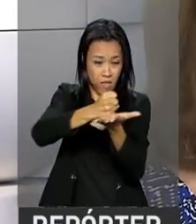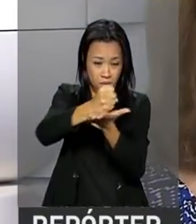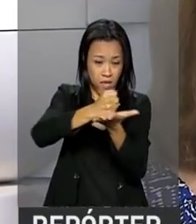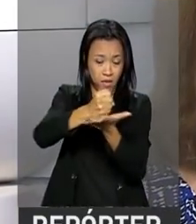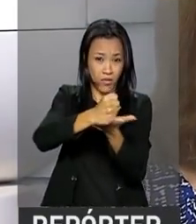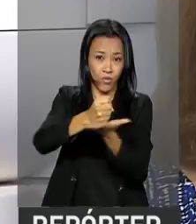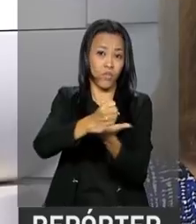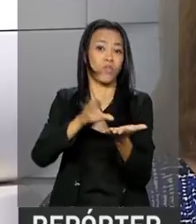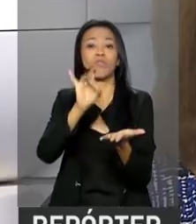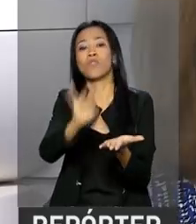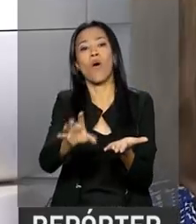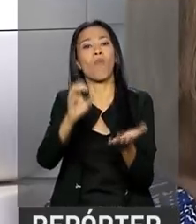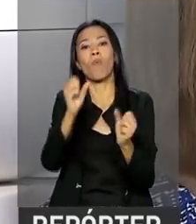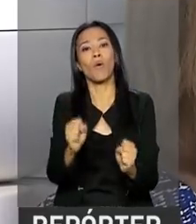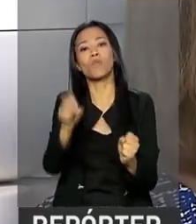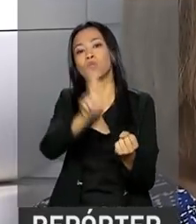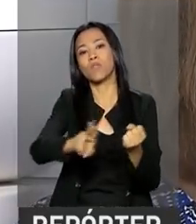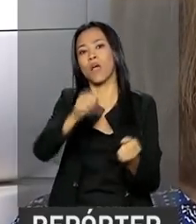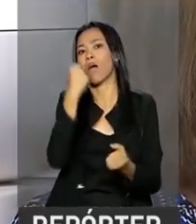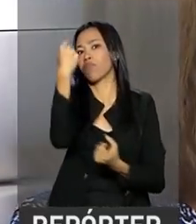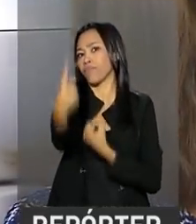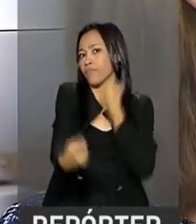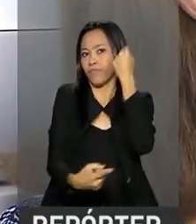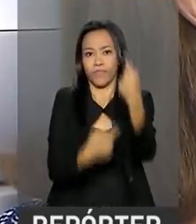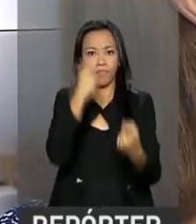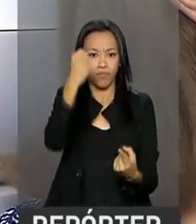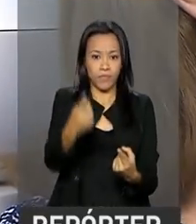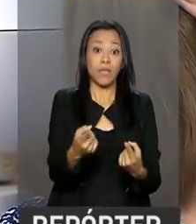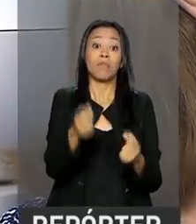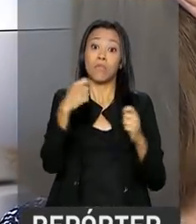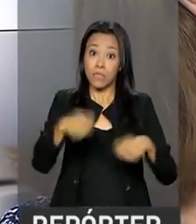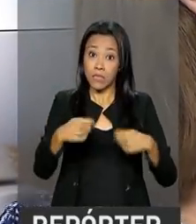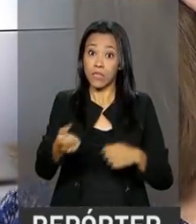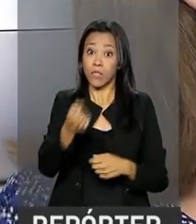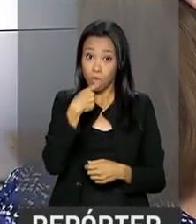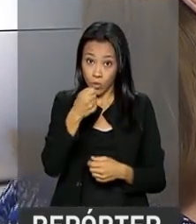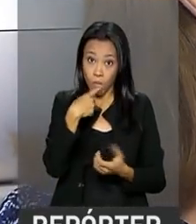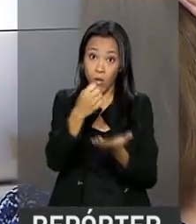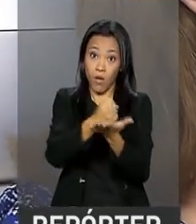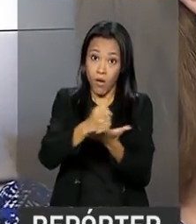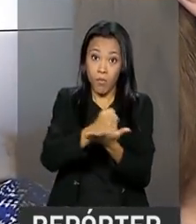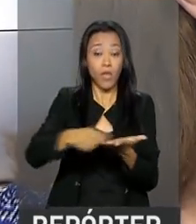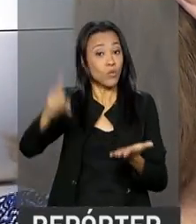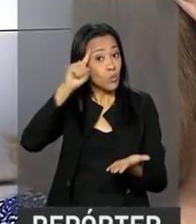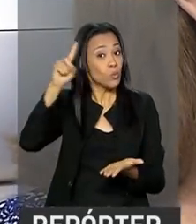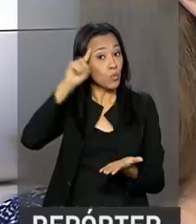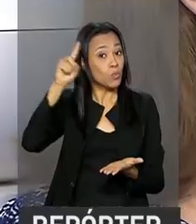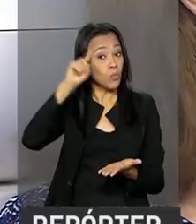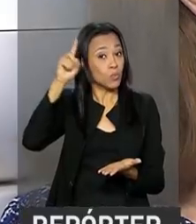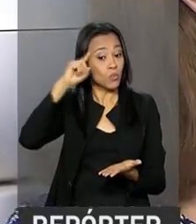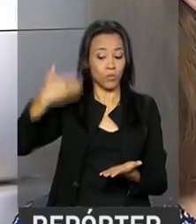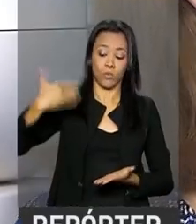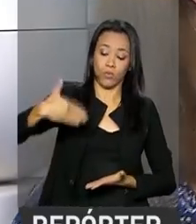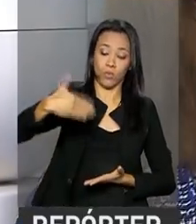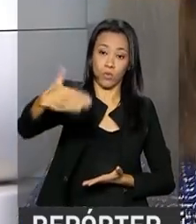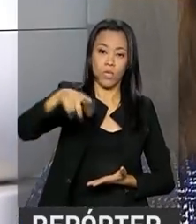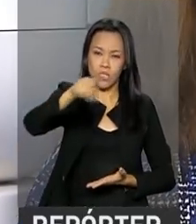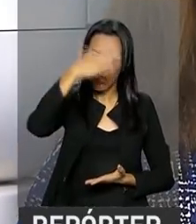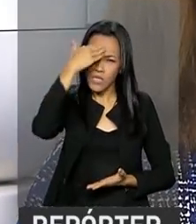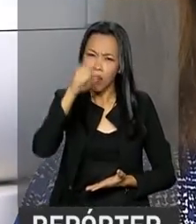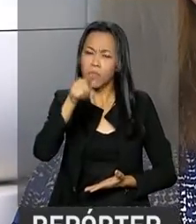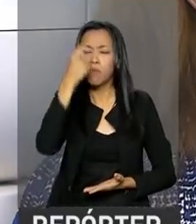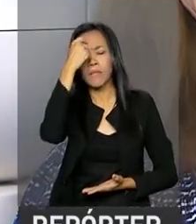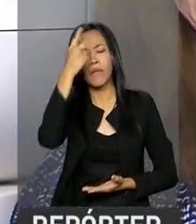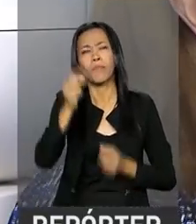pessoa só pode usar de vez em quando ela tem que tomar o comprimido diariamente sobre o que você tenha uma